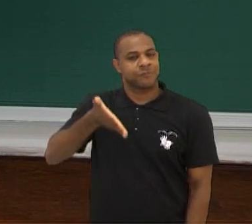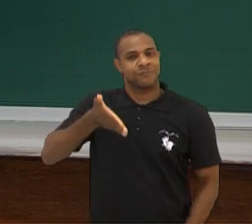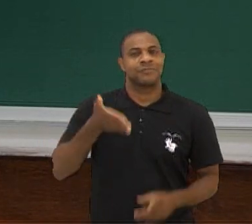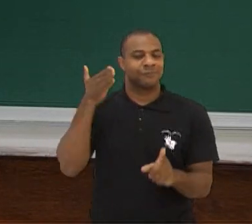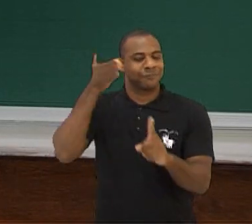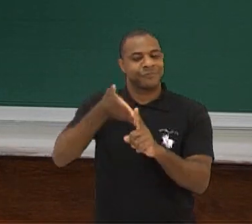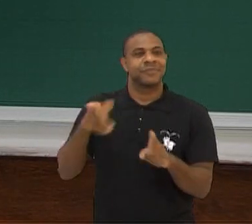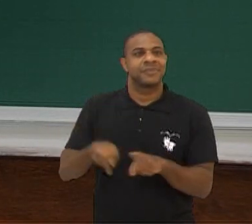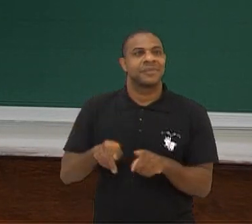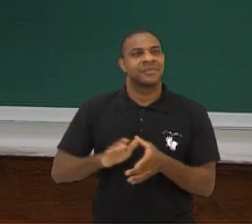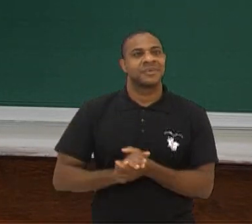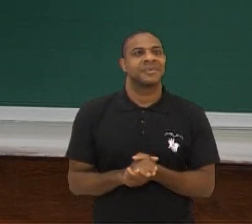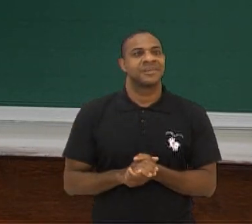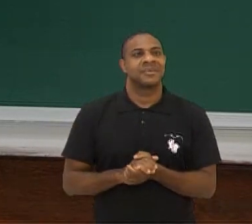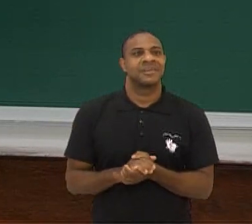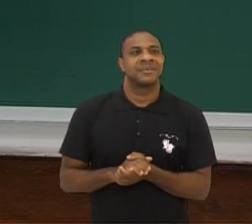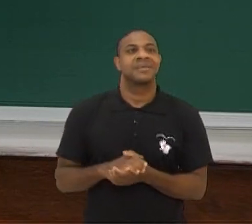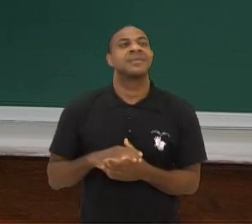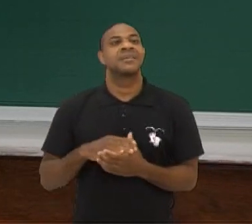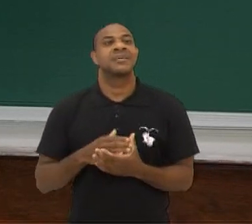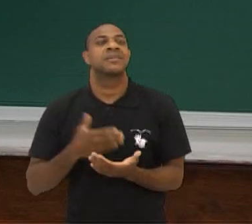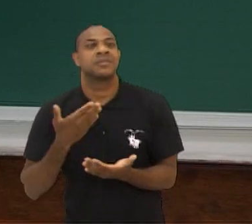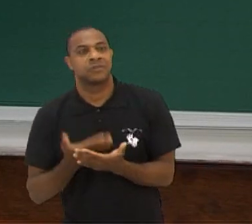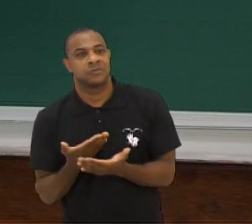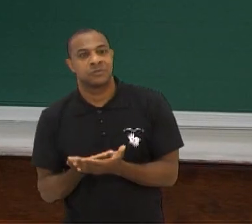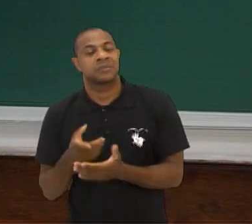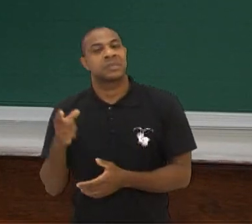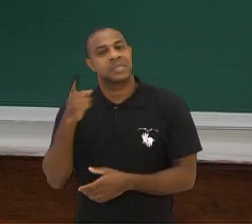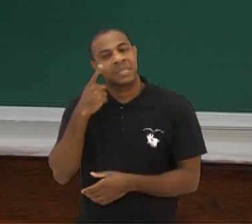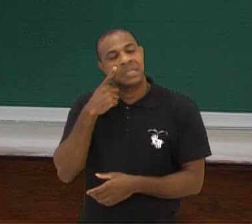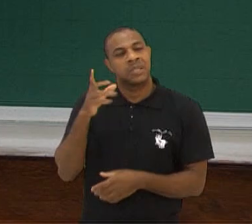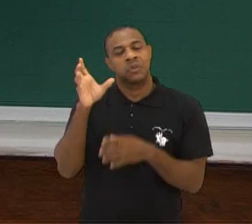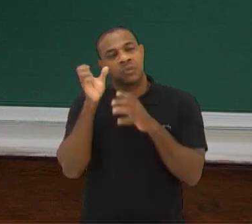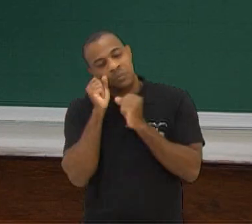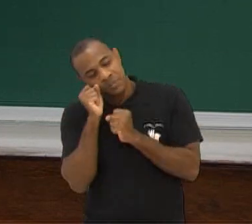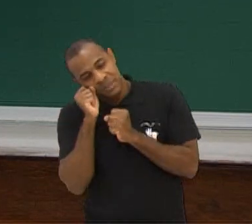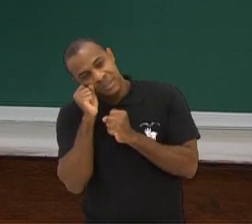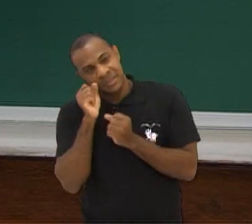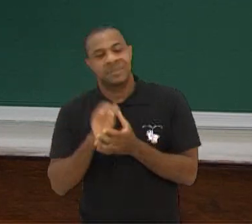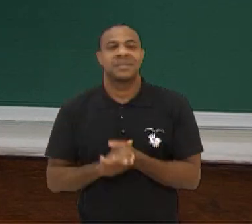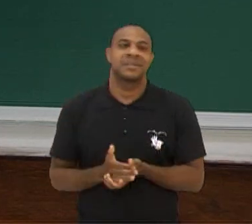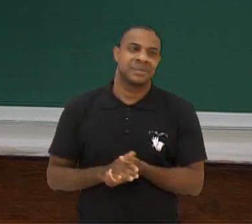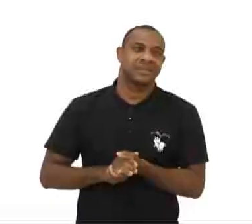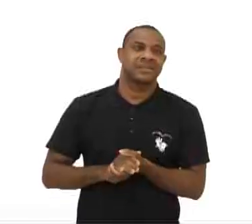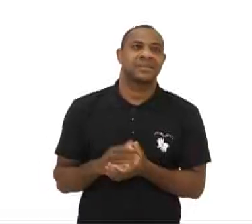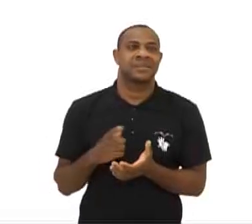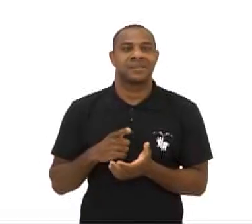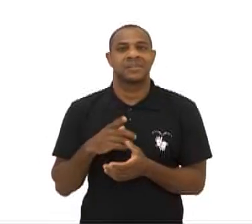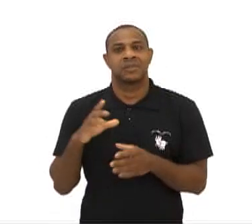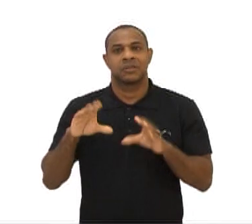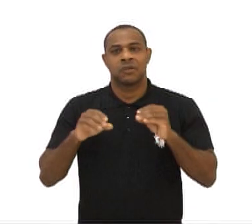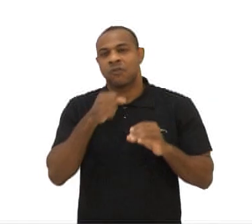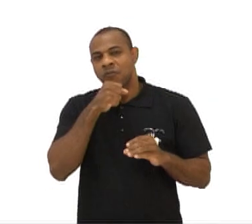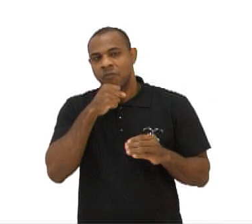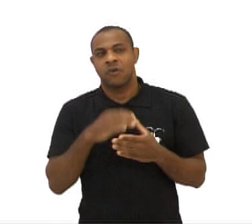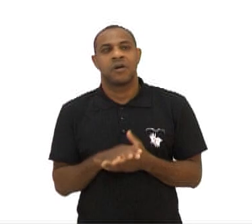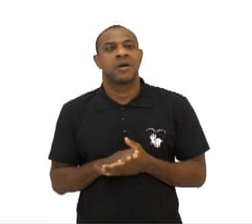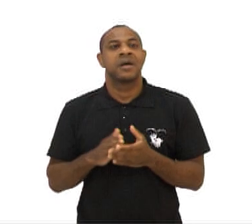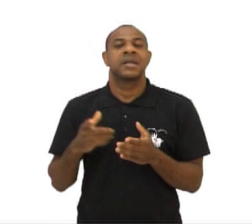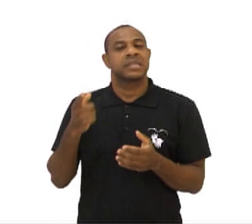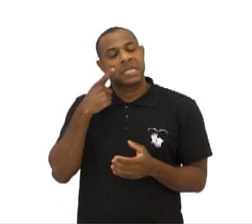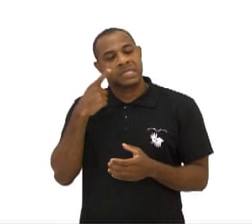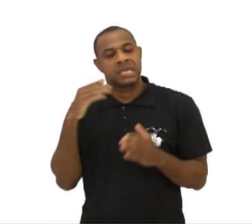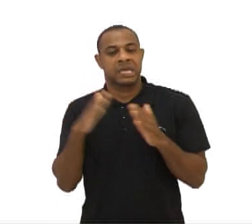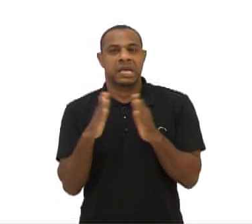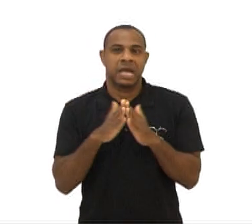direto. Então, ele diz ali, fui expulso em novembro, tentei dormir no sofá da minha avó, mas não durou, tentei ir à casa da minha namorada